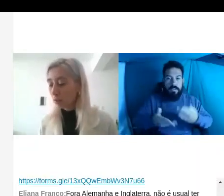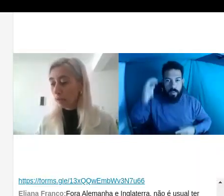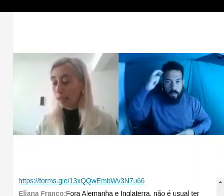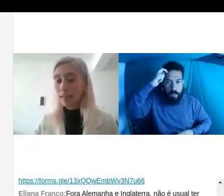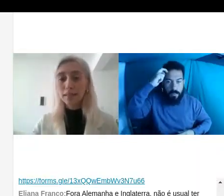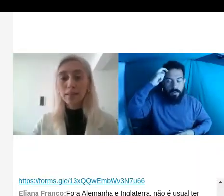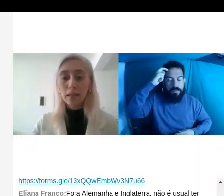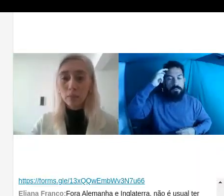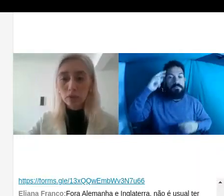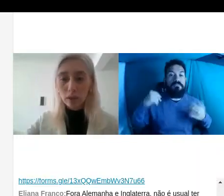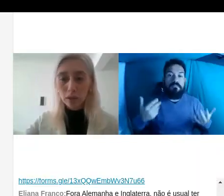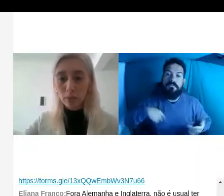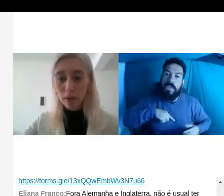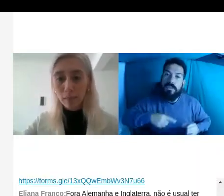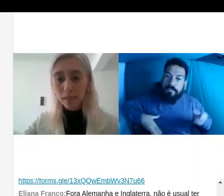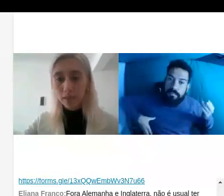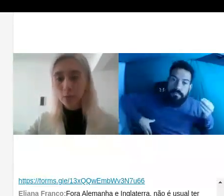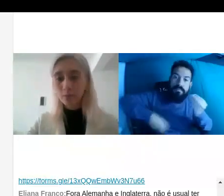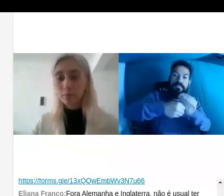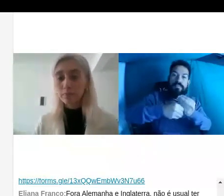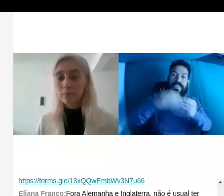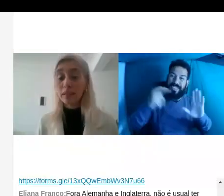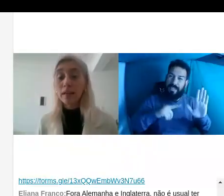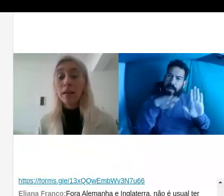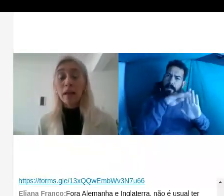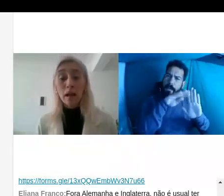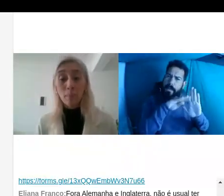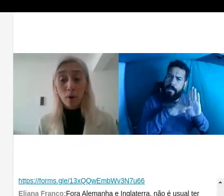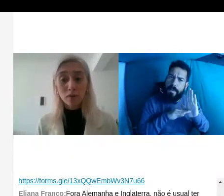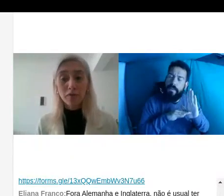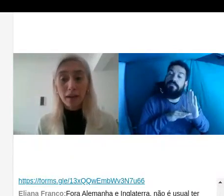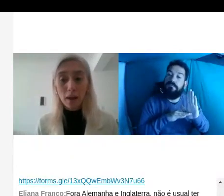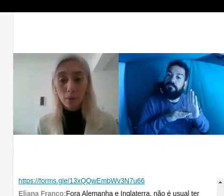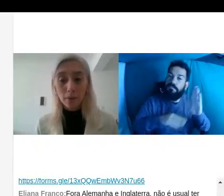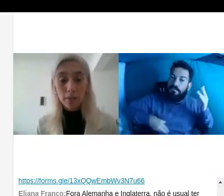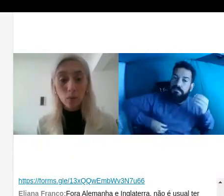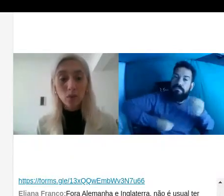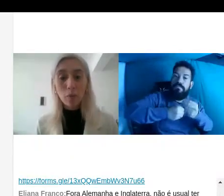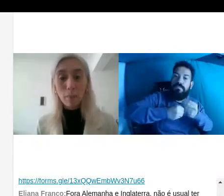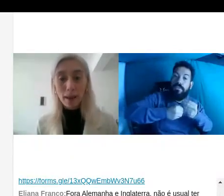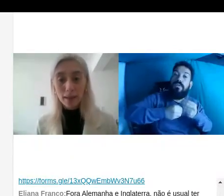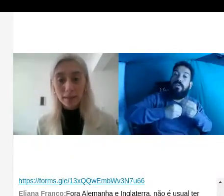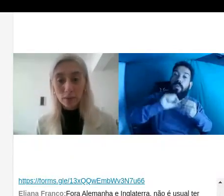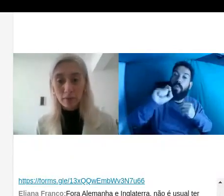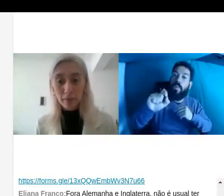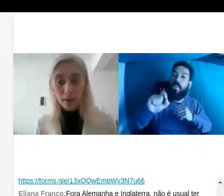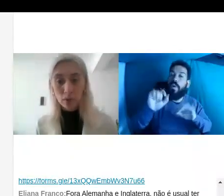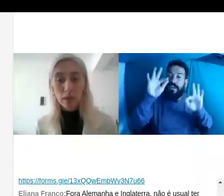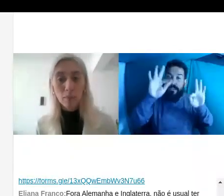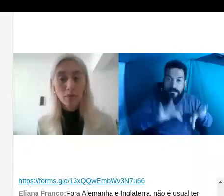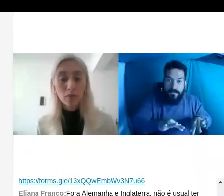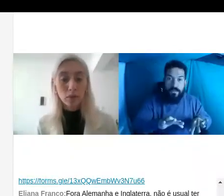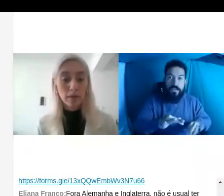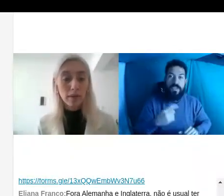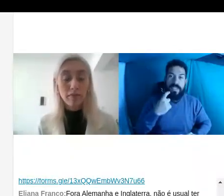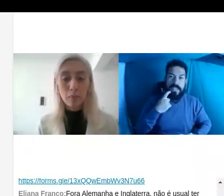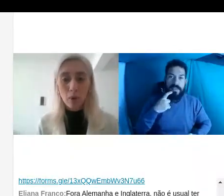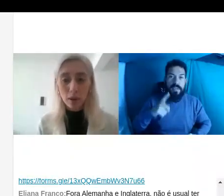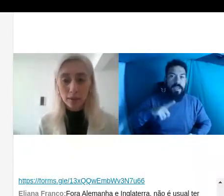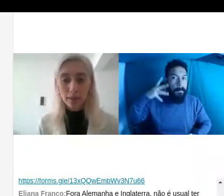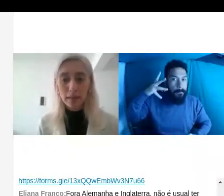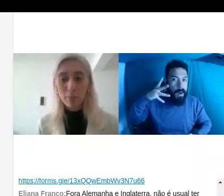então, acrescentamos à nossa programação, após o final da última palestra do evento, que a professora